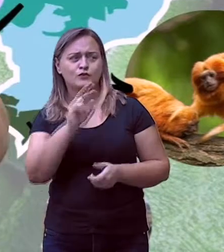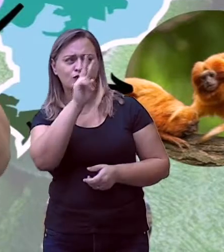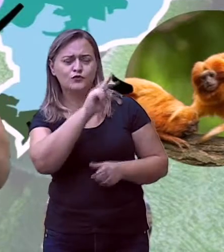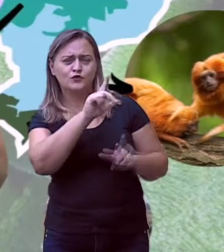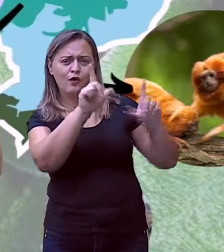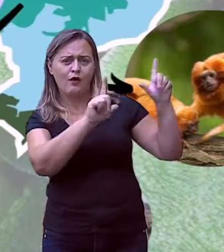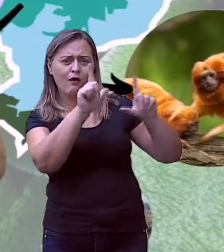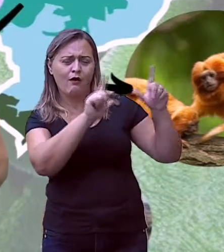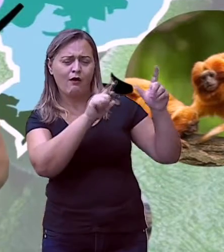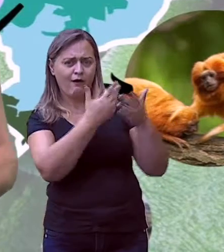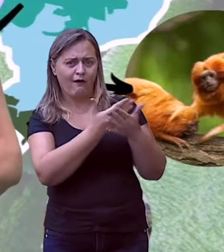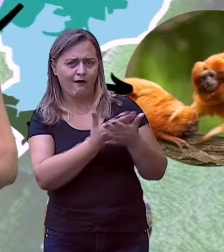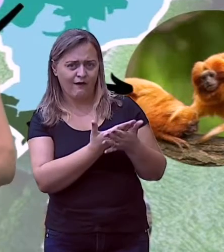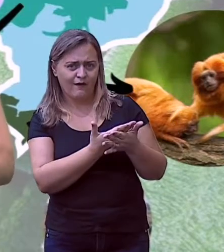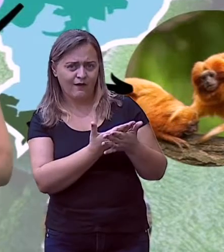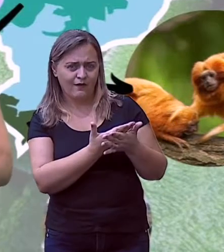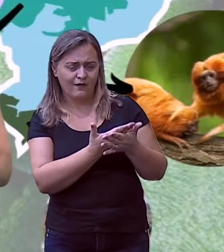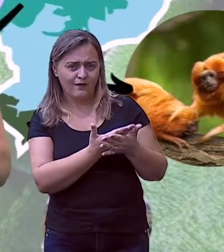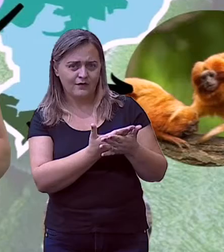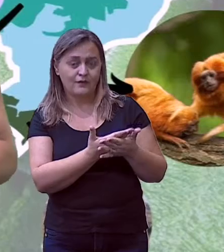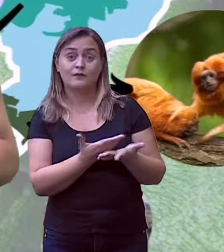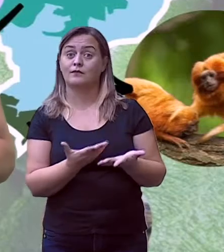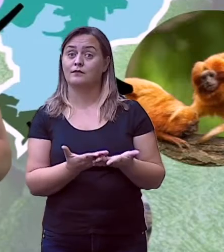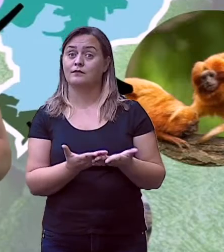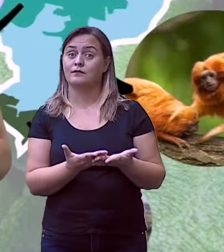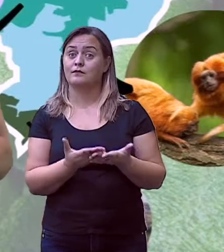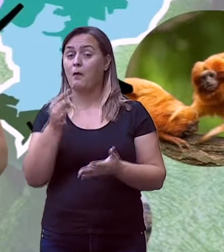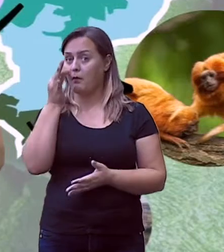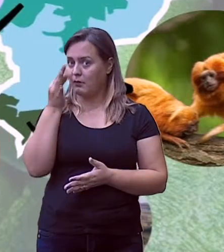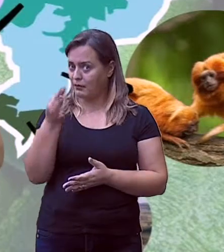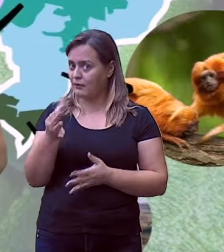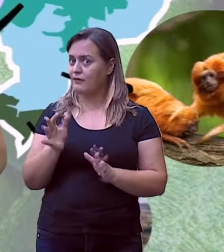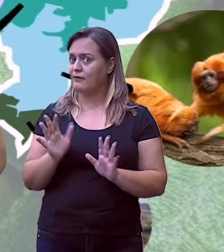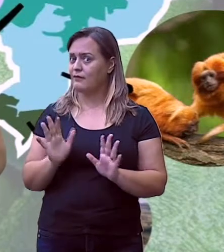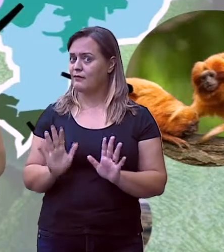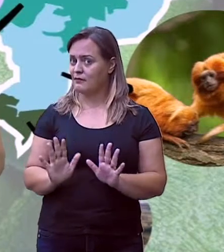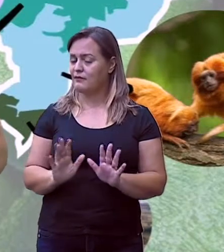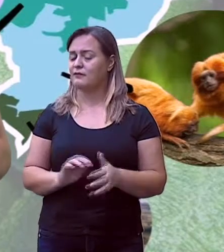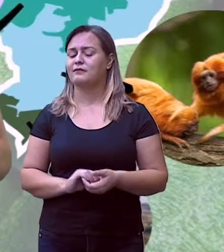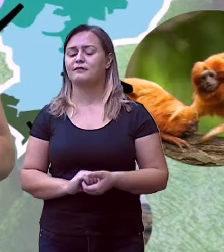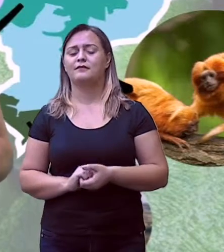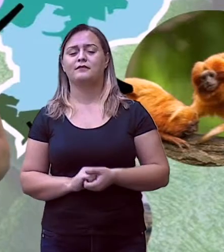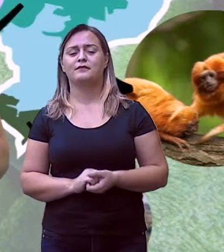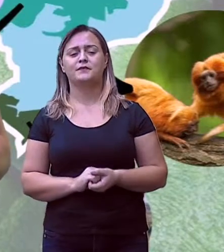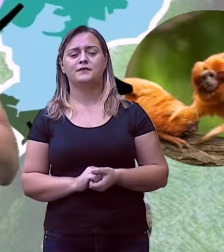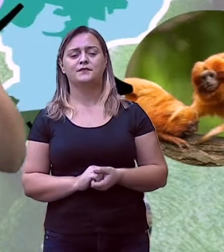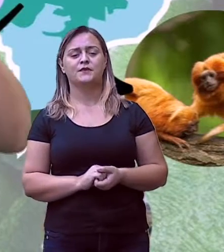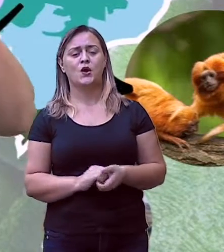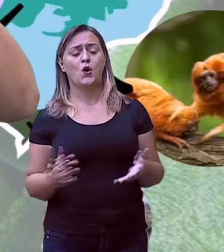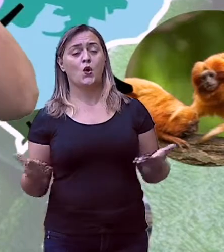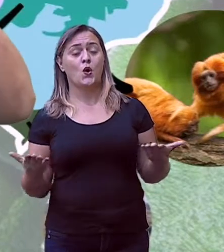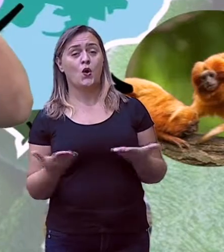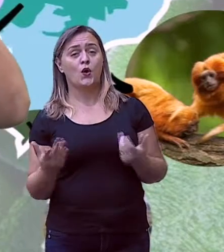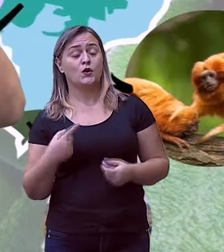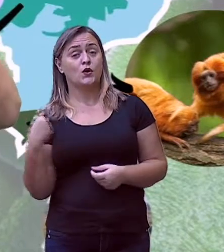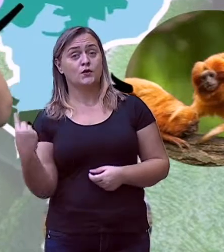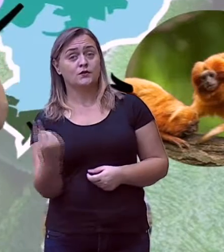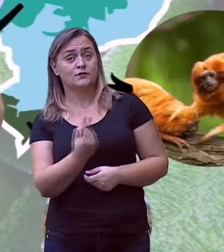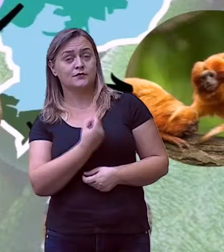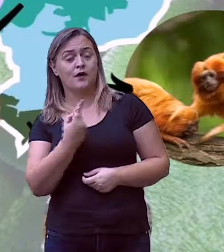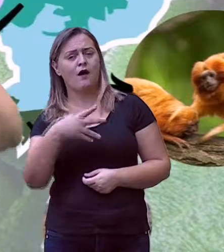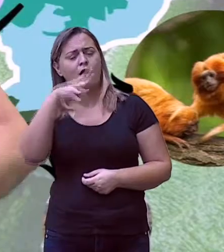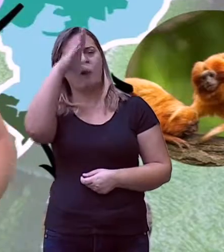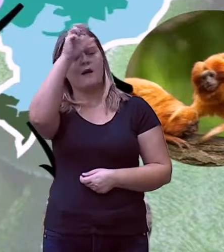fiquem atentos, hein? Olha os nossos cronogramas. E aí, olha só, hoje a gente vai aprender mais